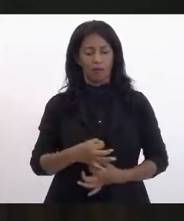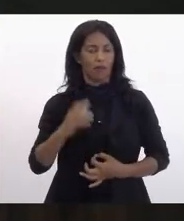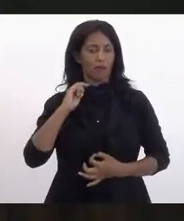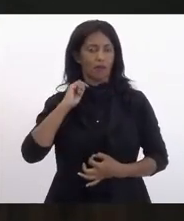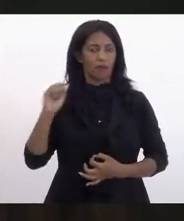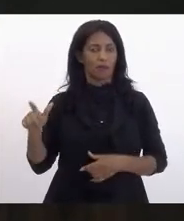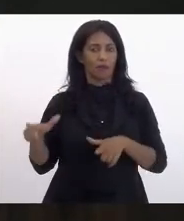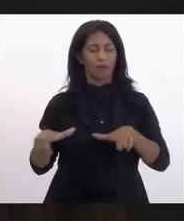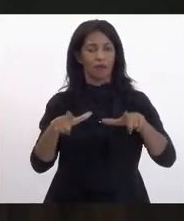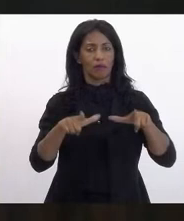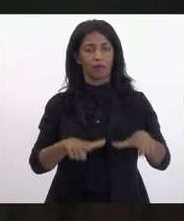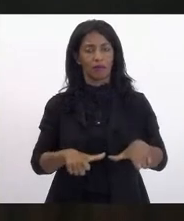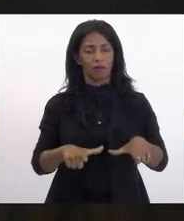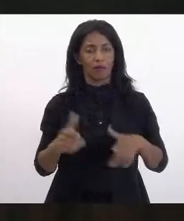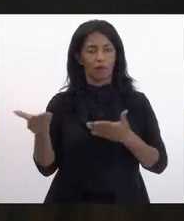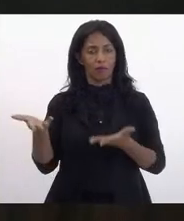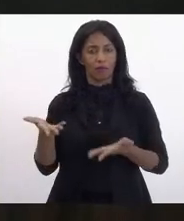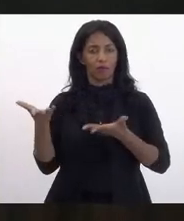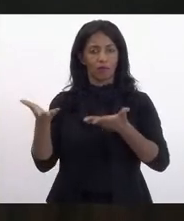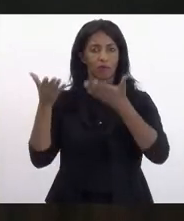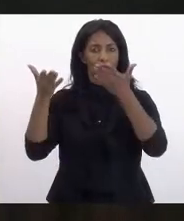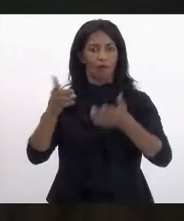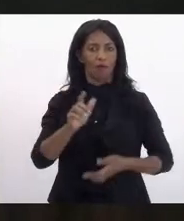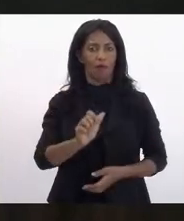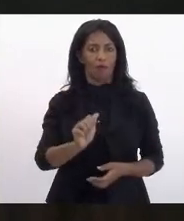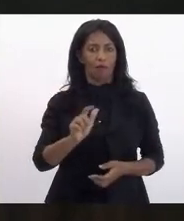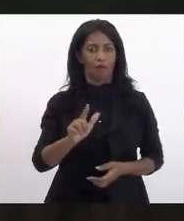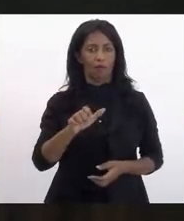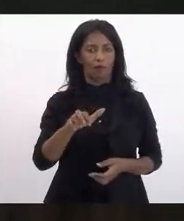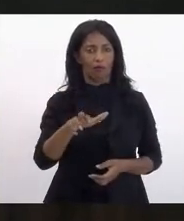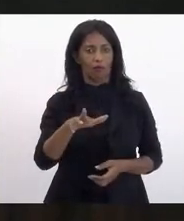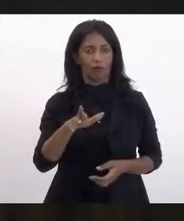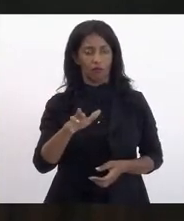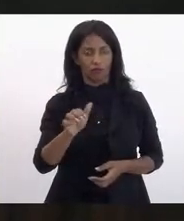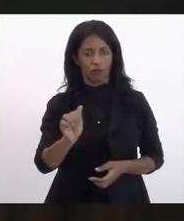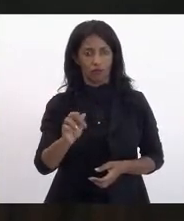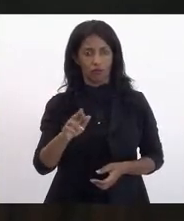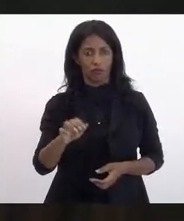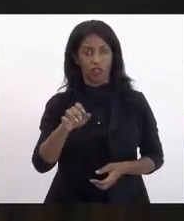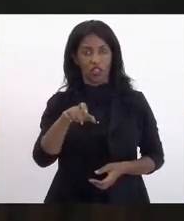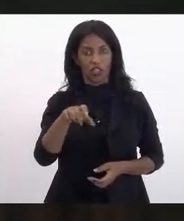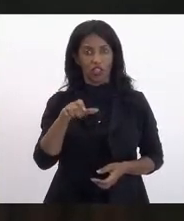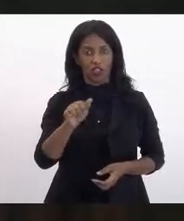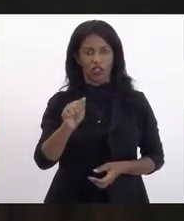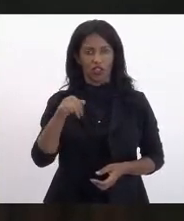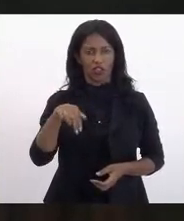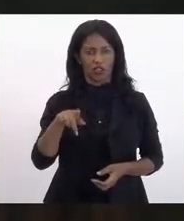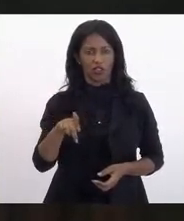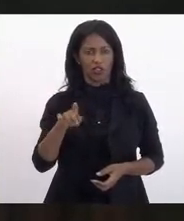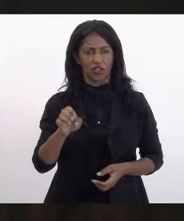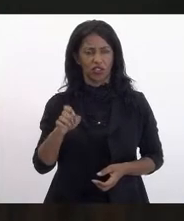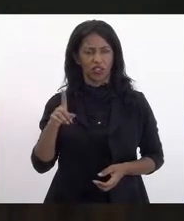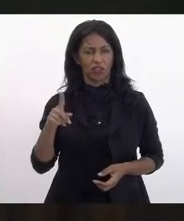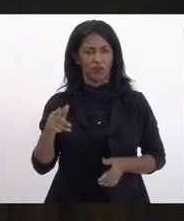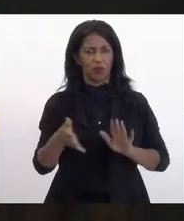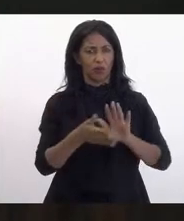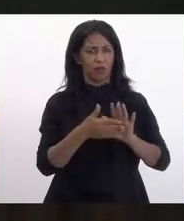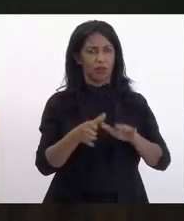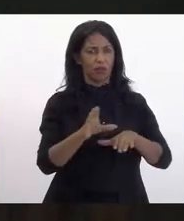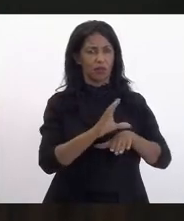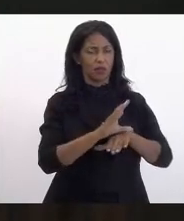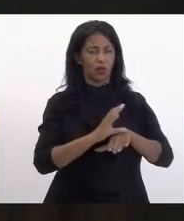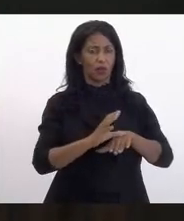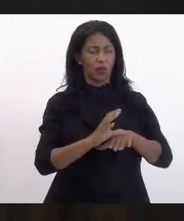respectivo diploma, ao ilustríssimo senhor Alexandre Silva de Assis, Xande de Pilares. Pareceres da Comissão de Normas